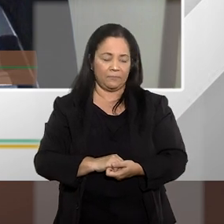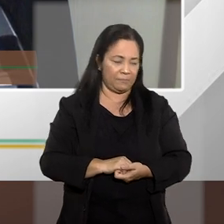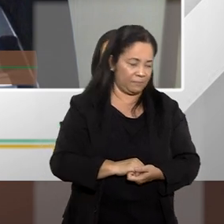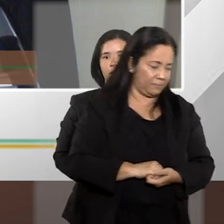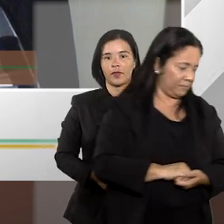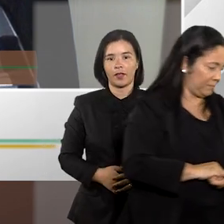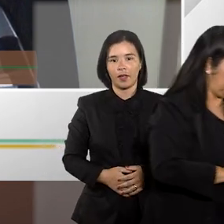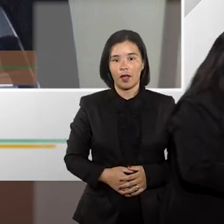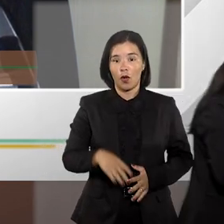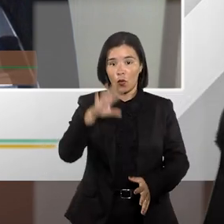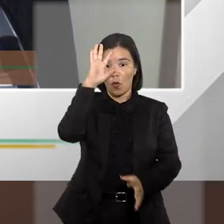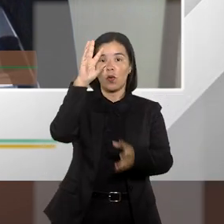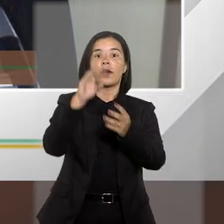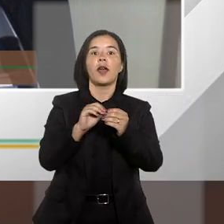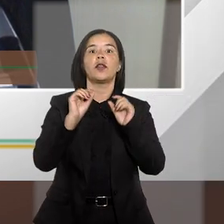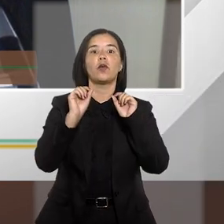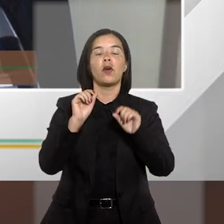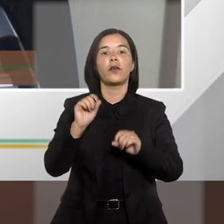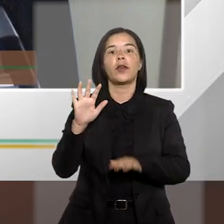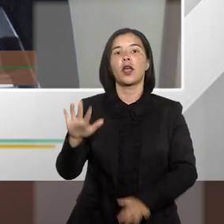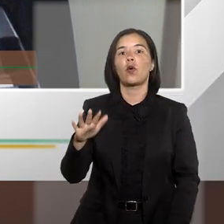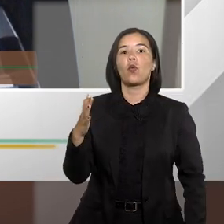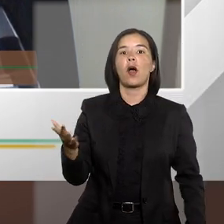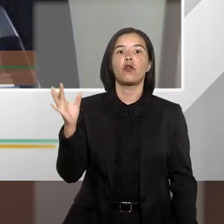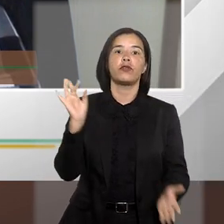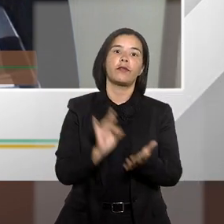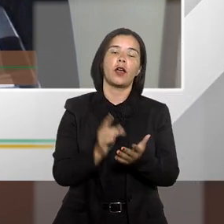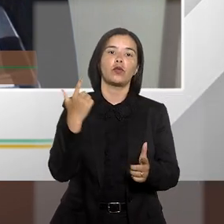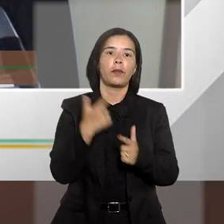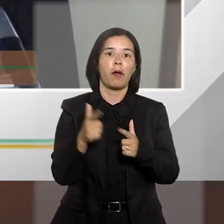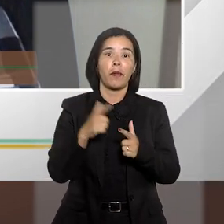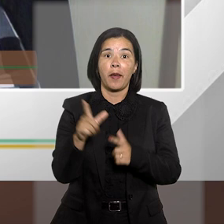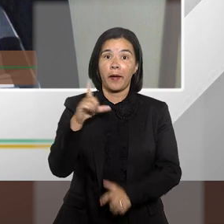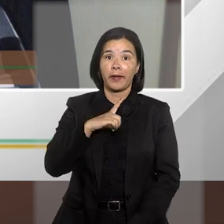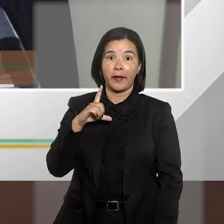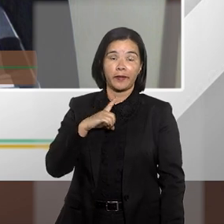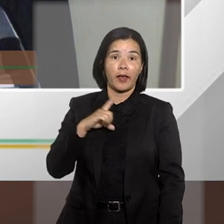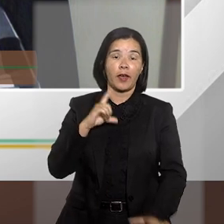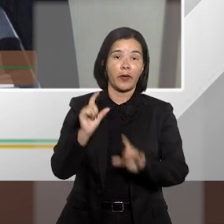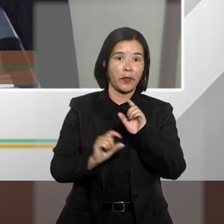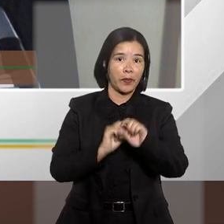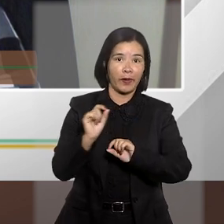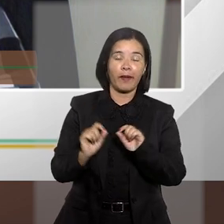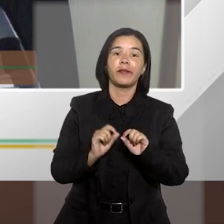um fundamento concreto de qual seria o real problema, né? E você complementar,